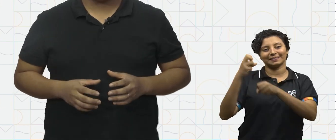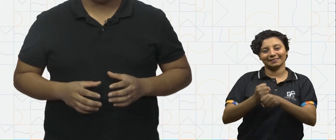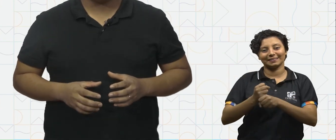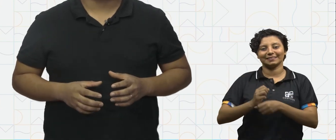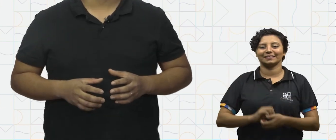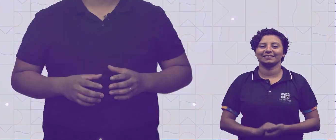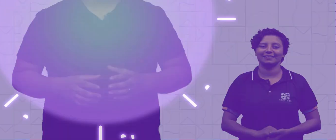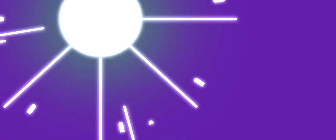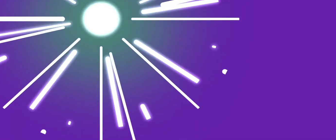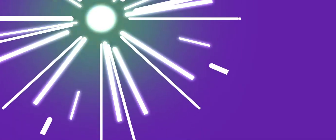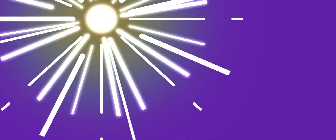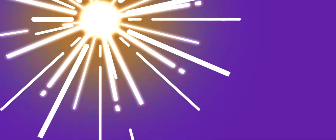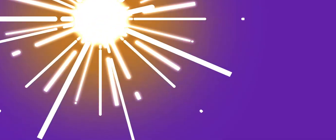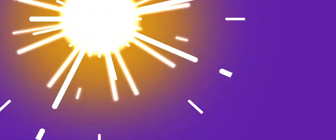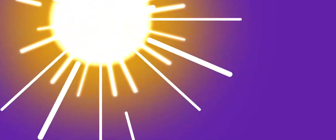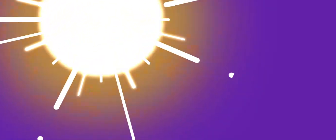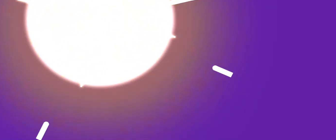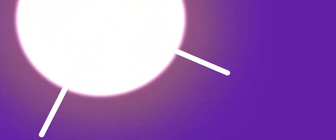a hora da revisão.